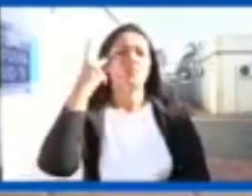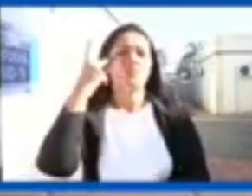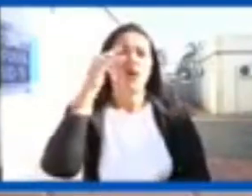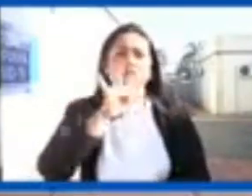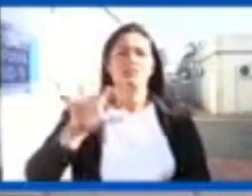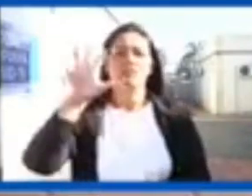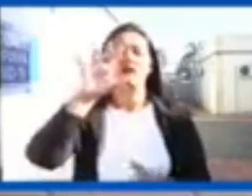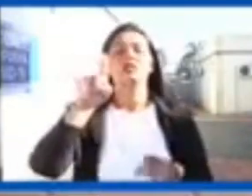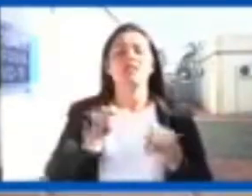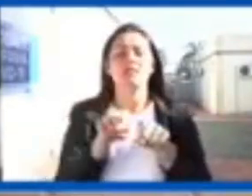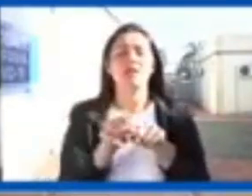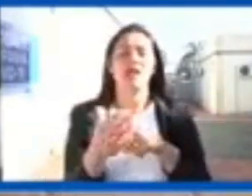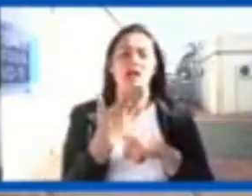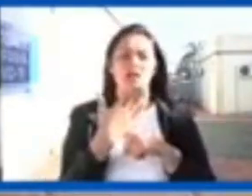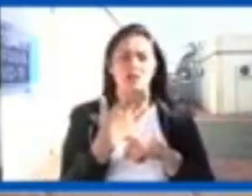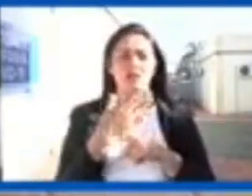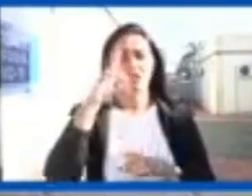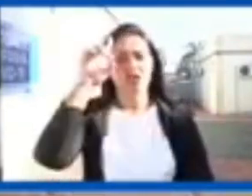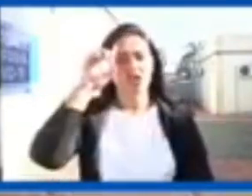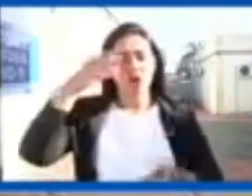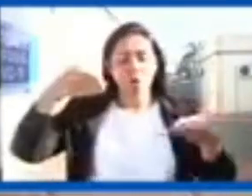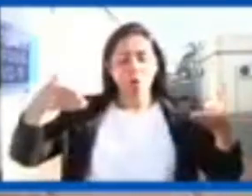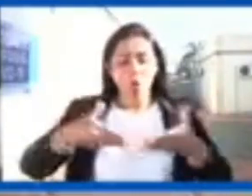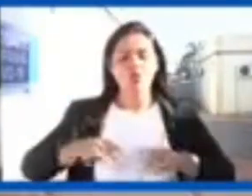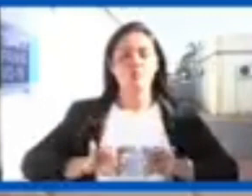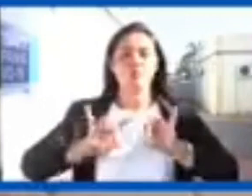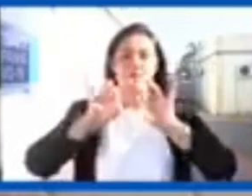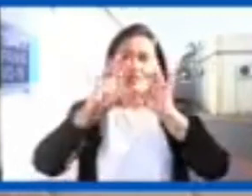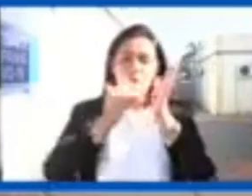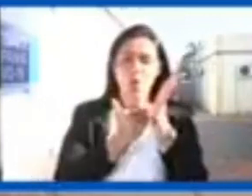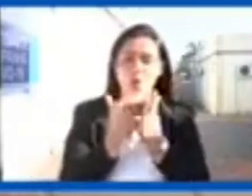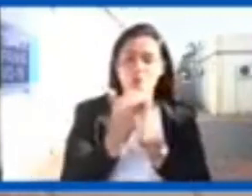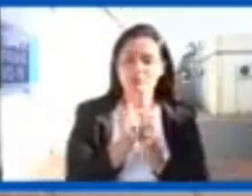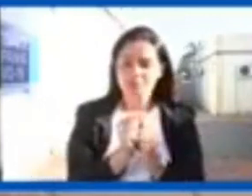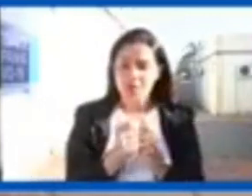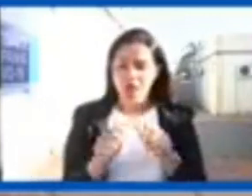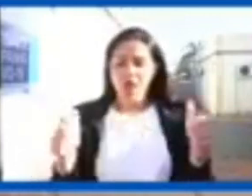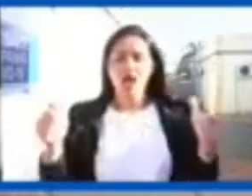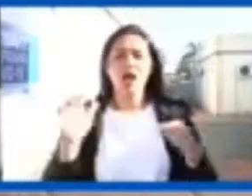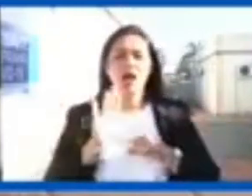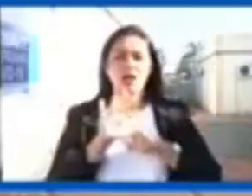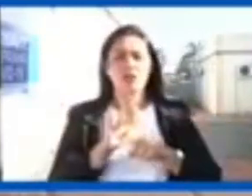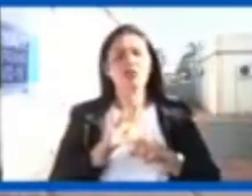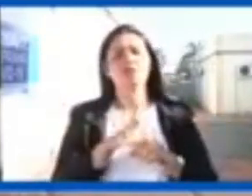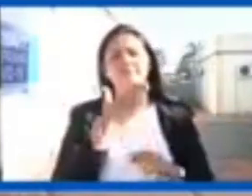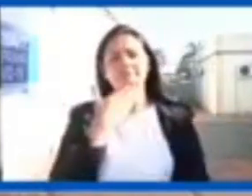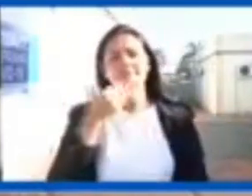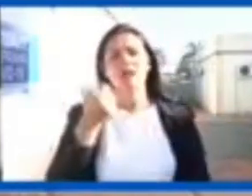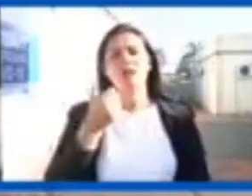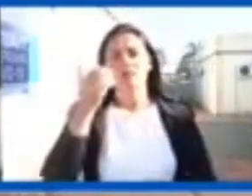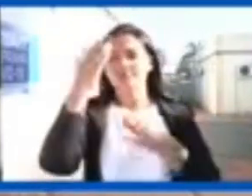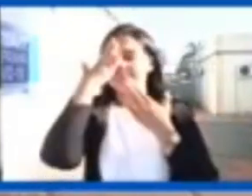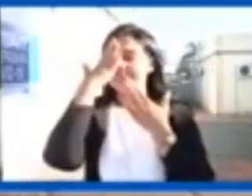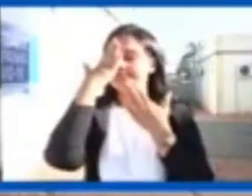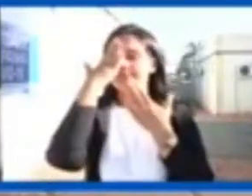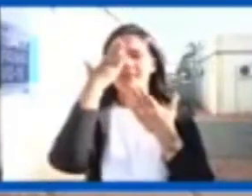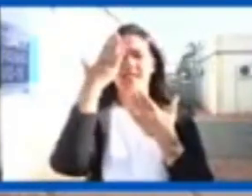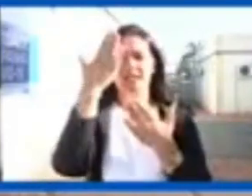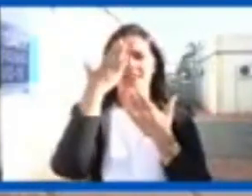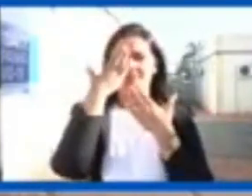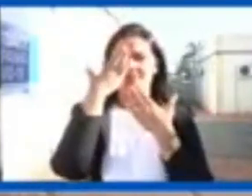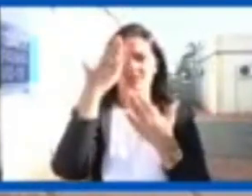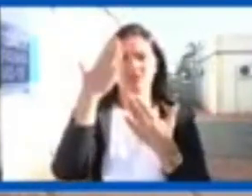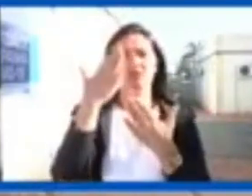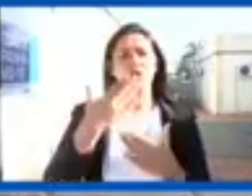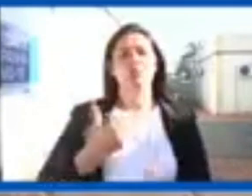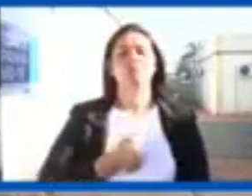pudesse uma nesse dia iniciarmos um trabalho é de ampliar mas esse atendimento é gratidão que